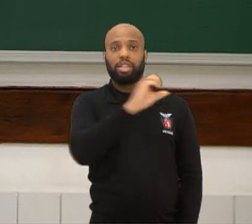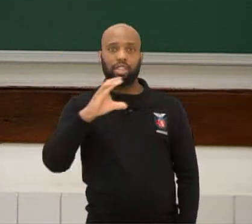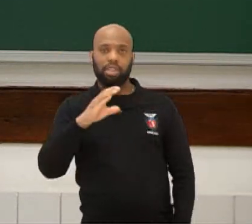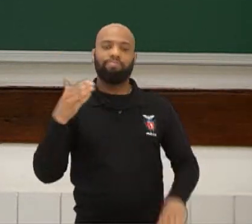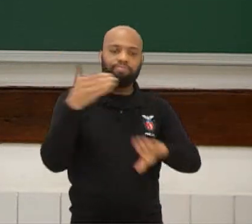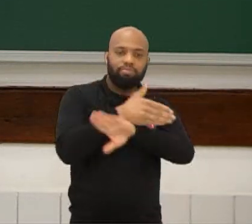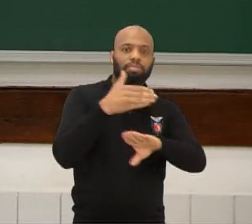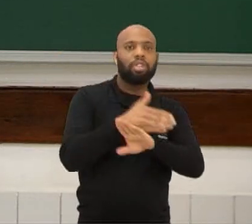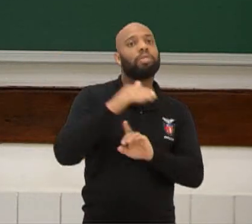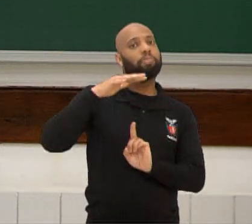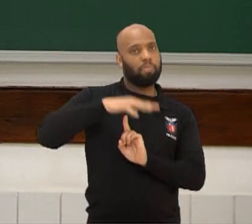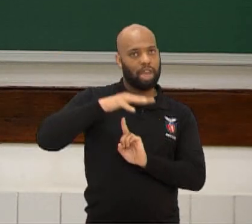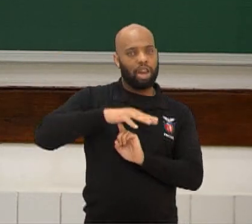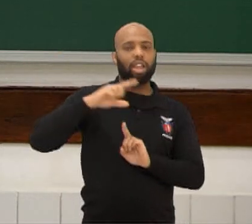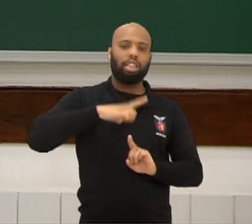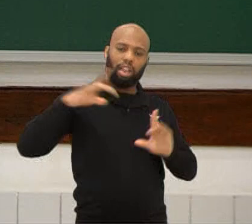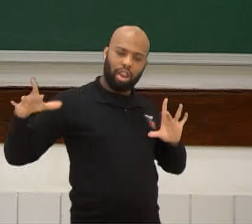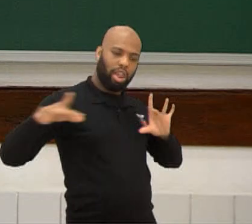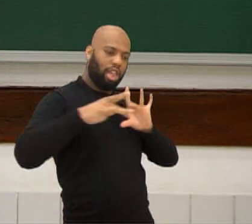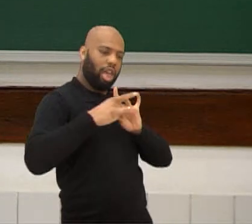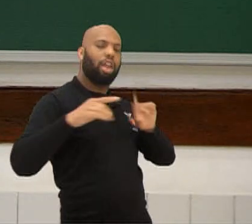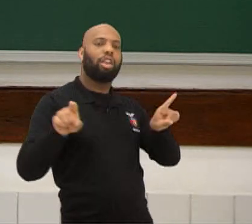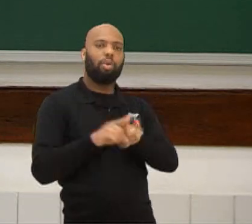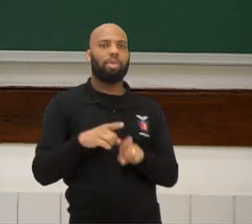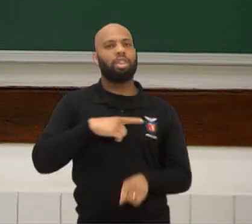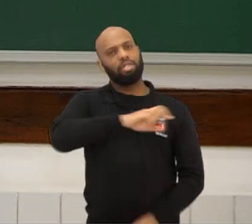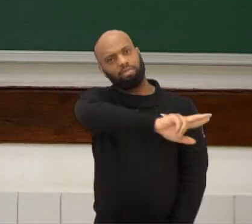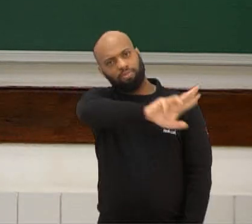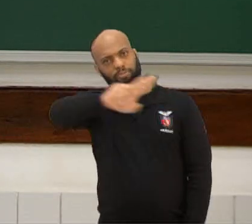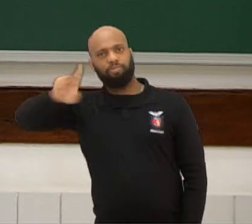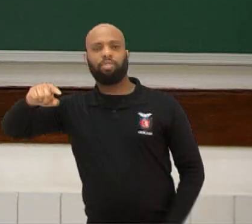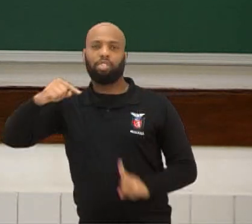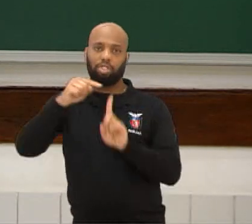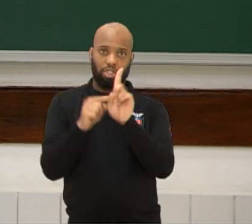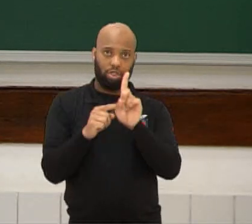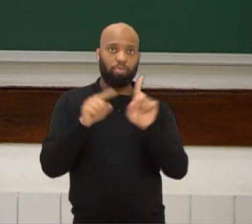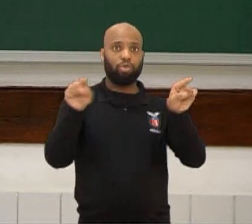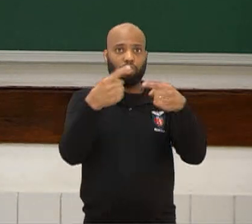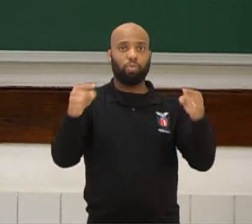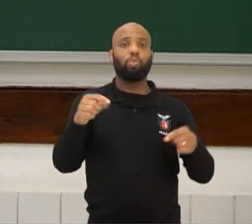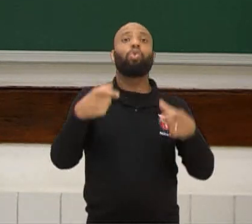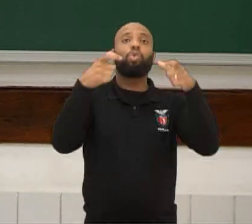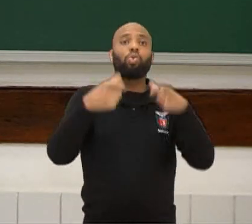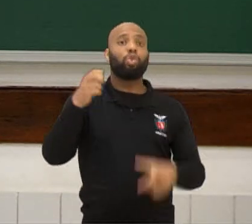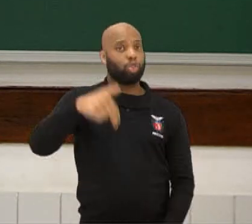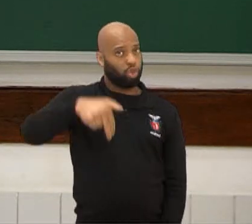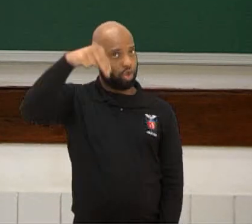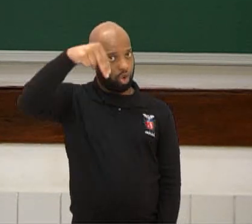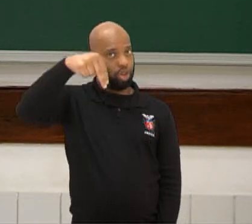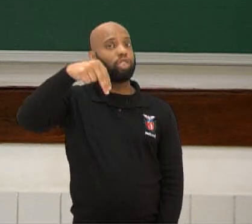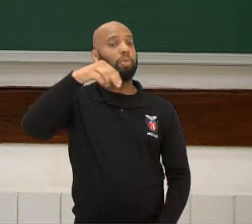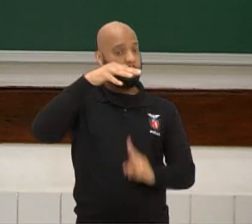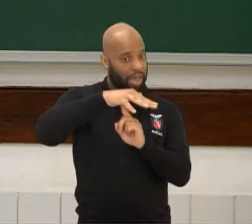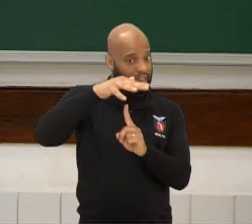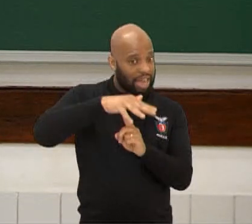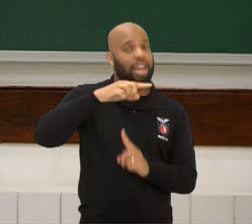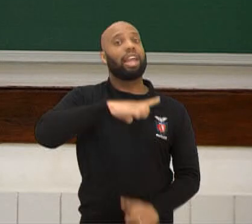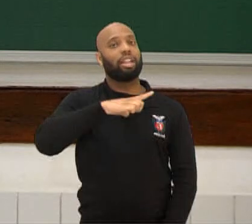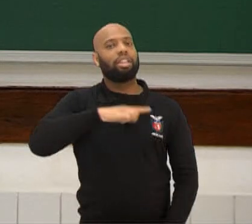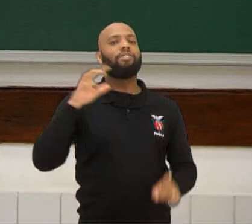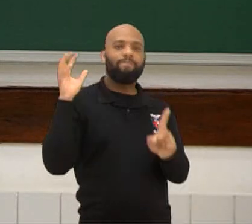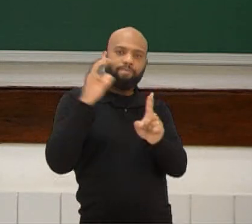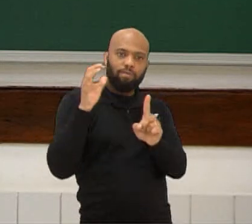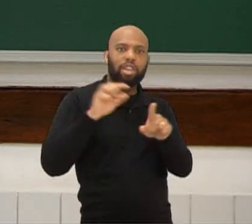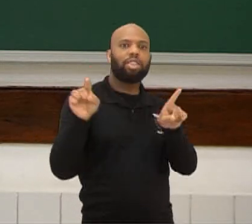participa disso, e o Paraná também, que vai ter uma diversidade musical. Na porção norte do Paraná, a gente vai ter influências ali também